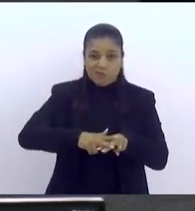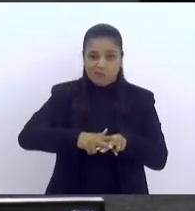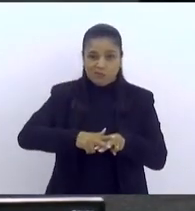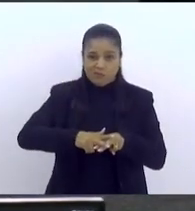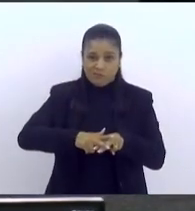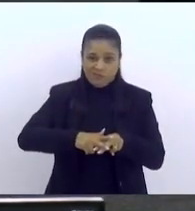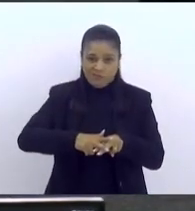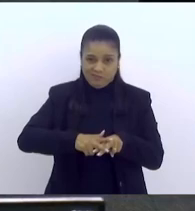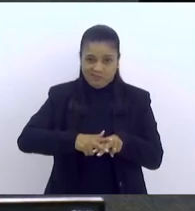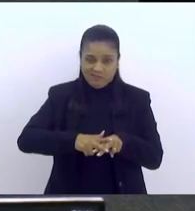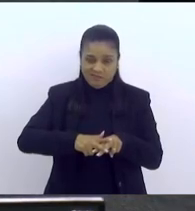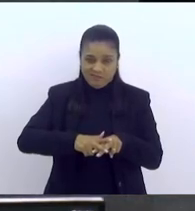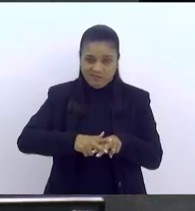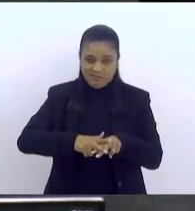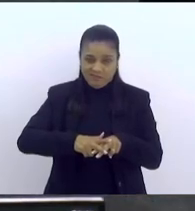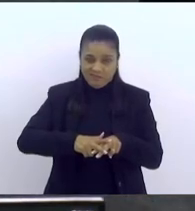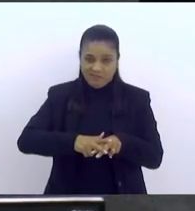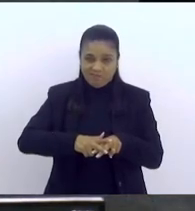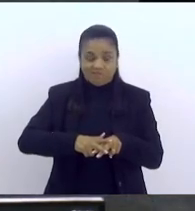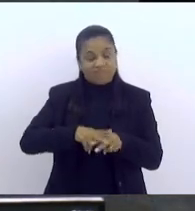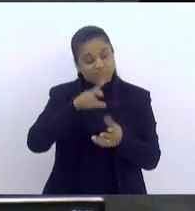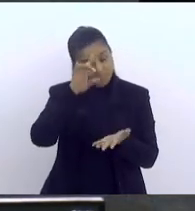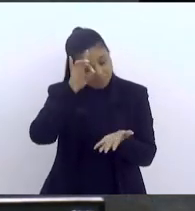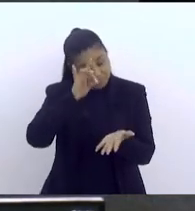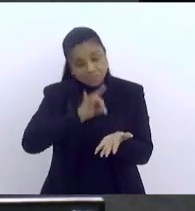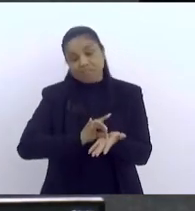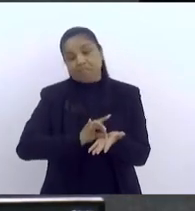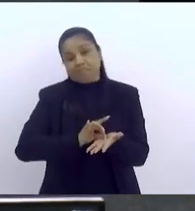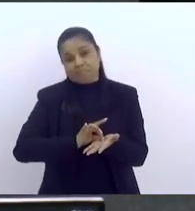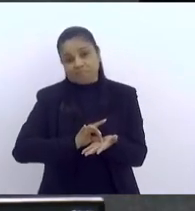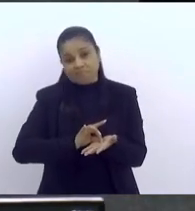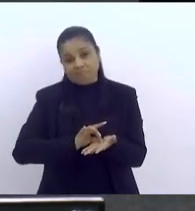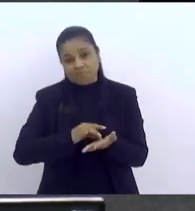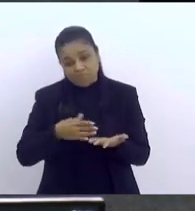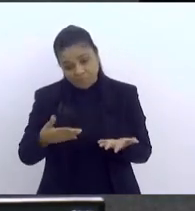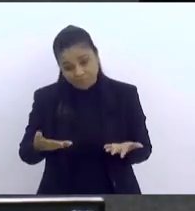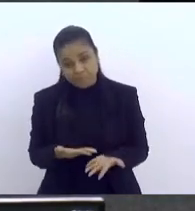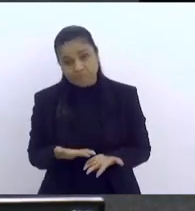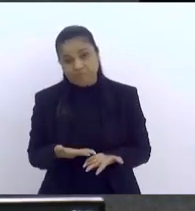porque esta é a realidade hoje em dia.